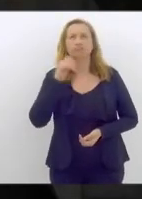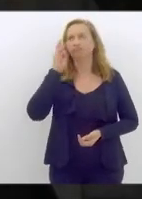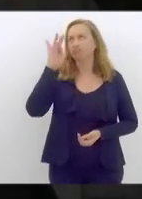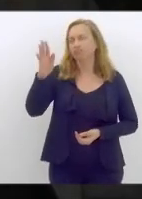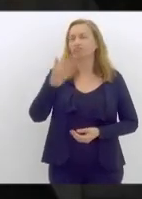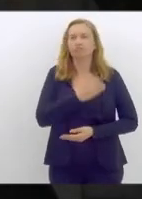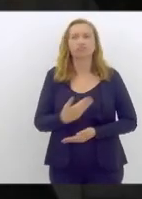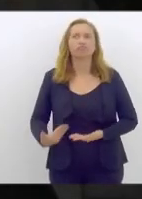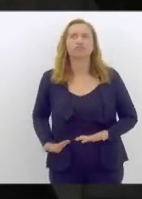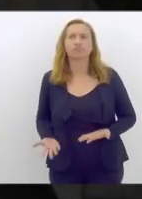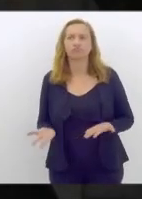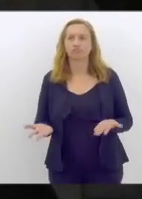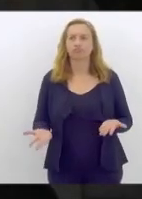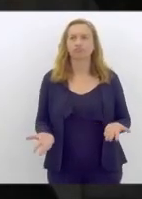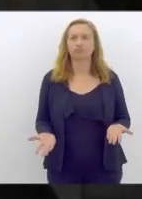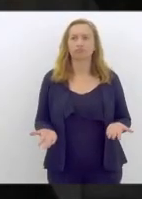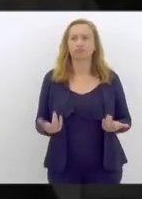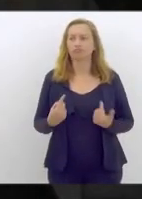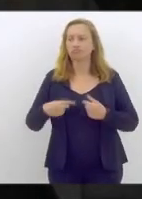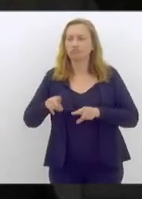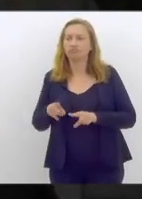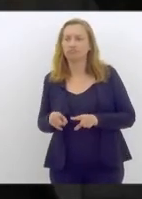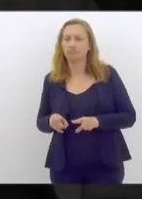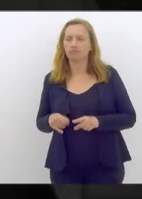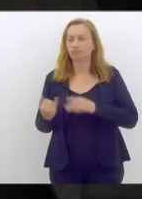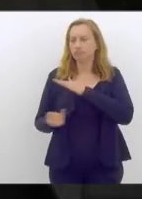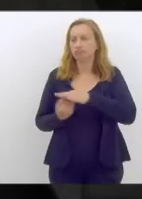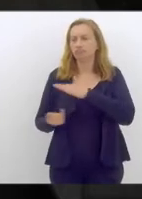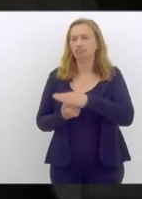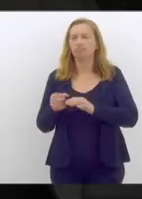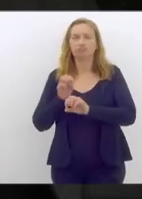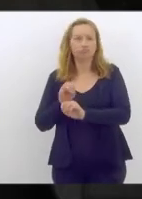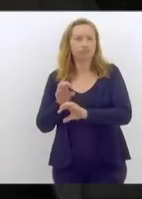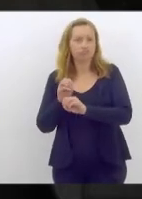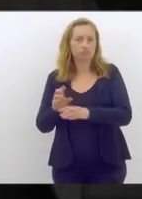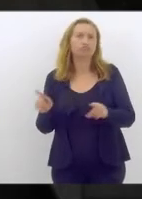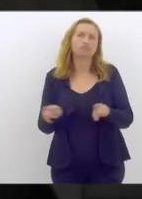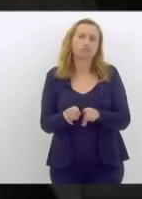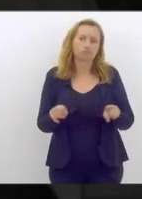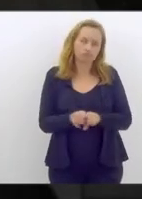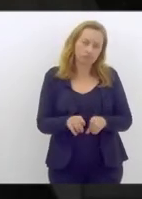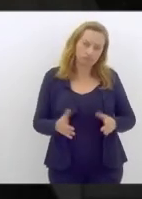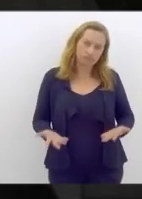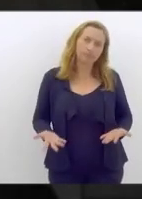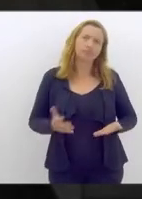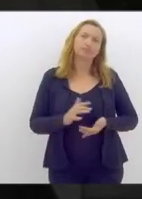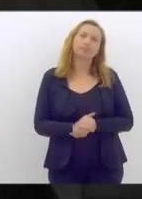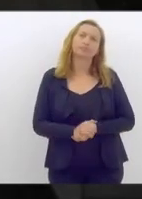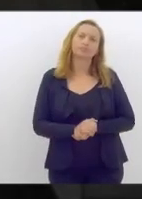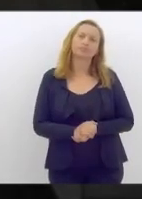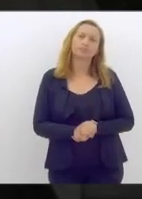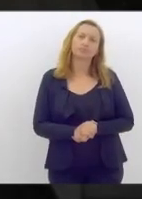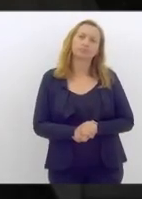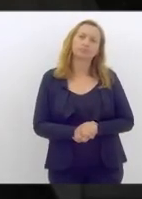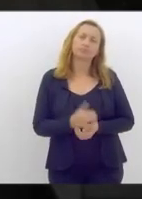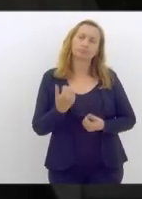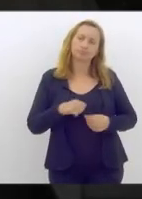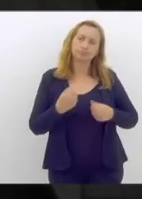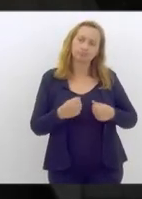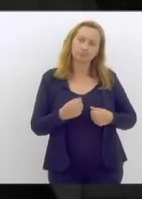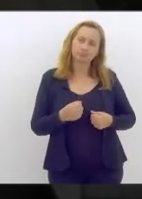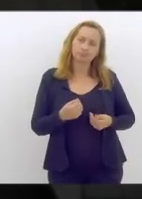o governo que seja algoz das instituições educacionais muito menos daquelas é que ele deve manter